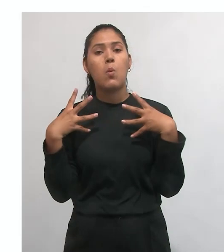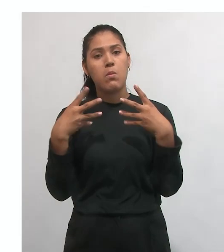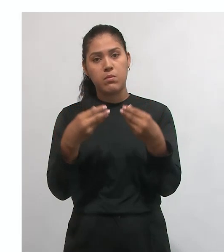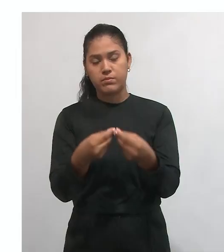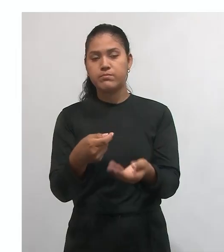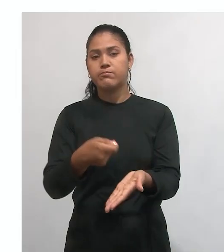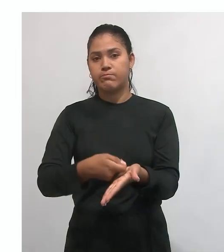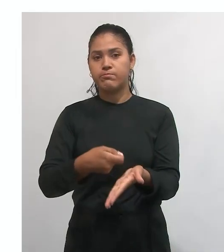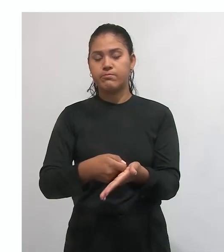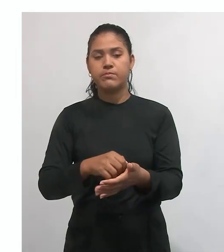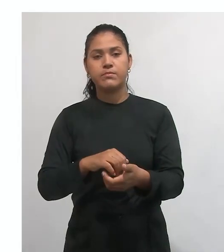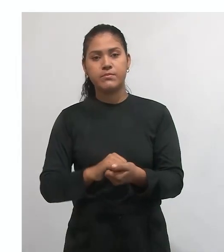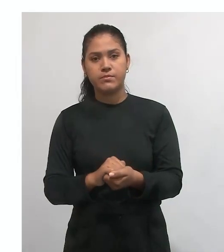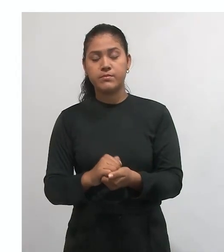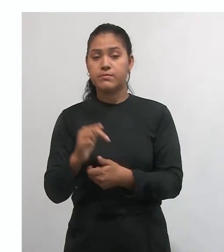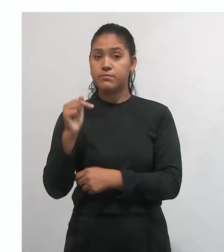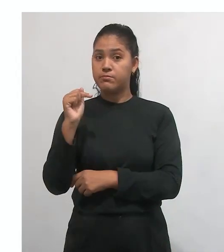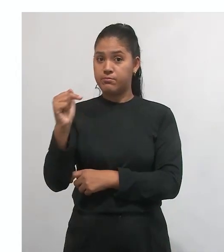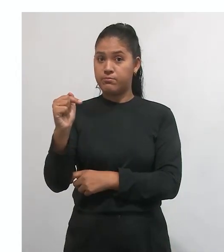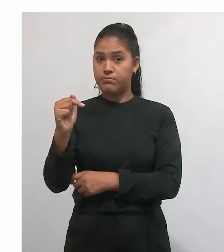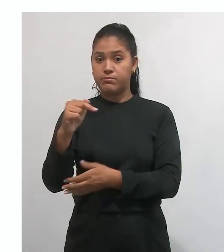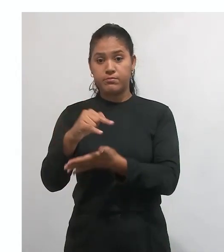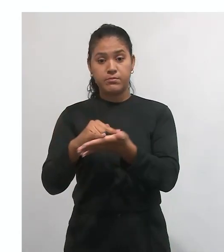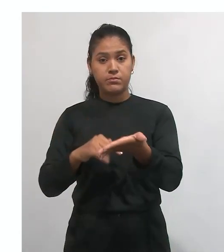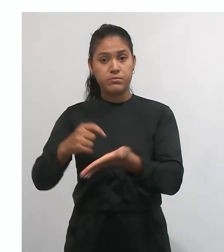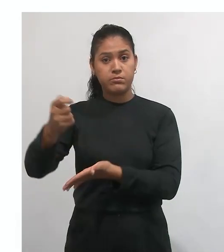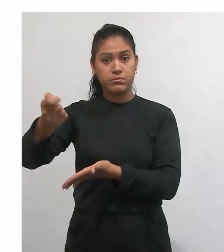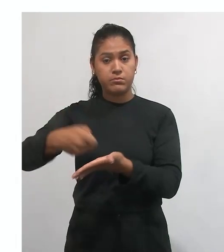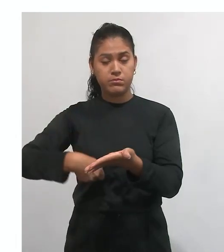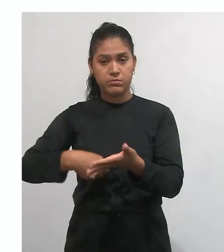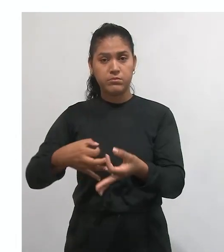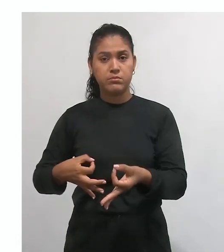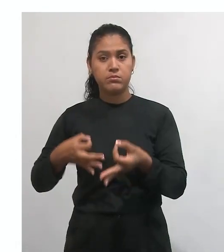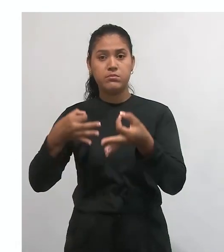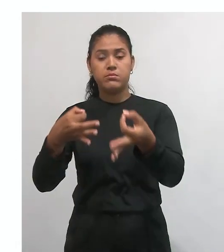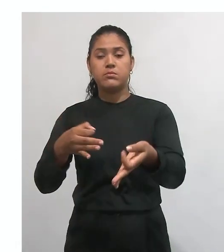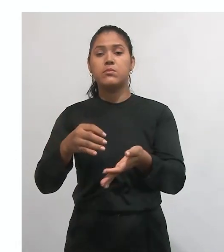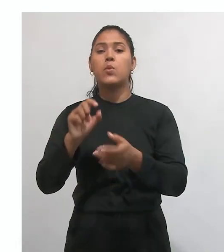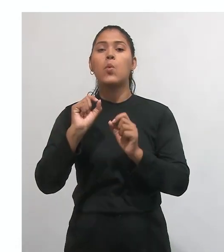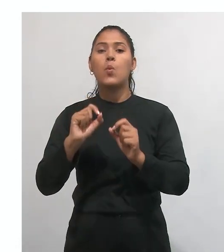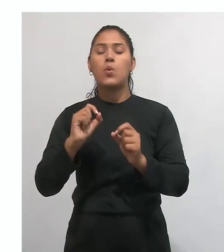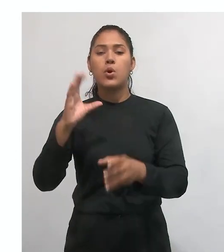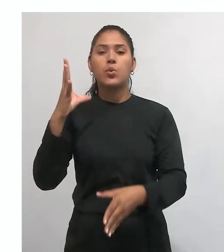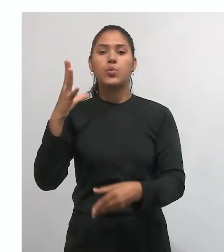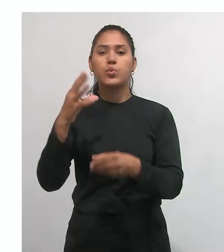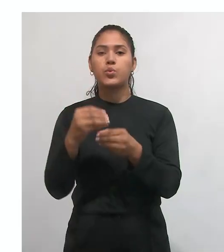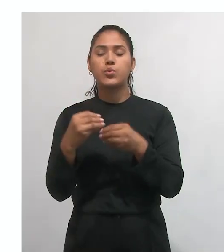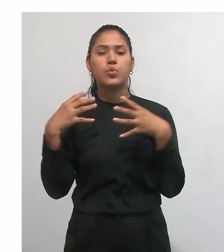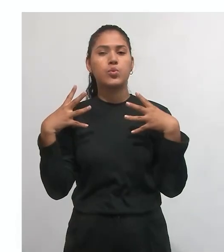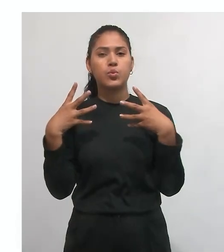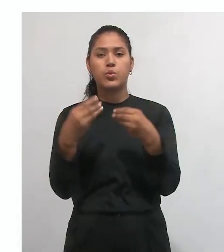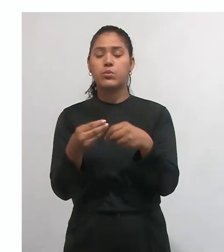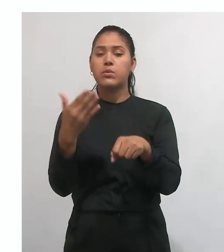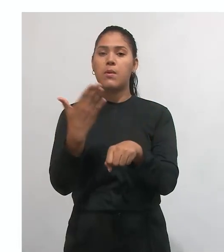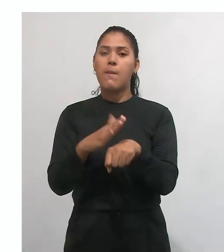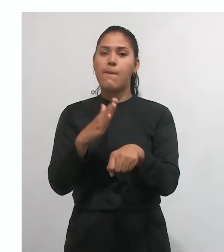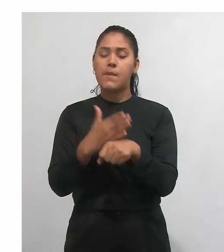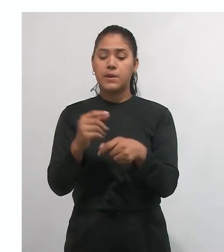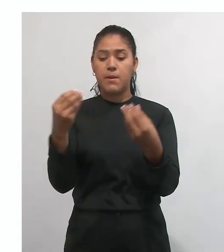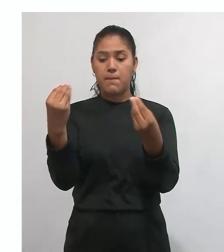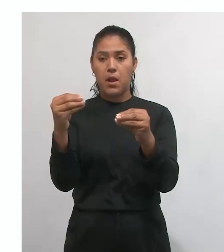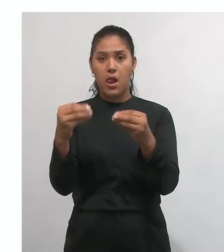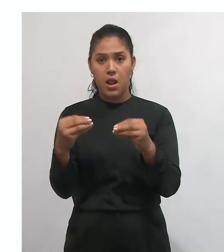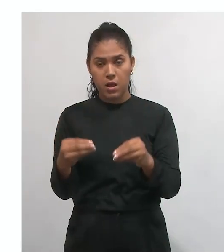essa etapa. Sétimo, emitir o termo de realização do estágio, indicando resumidamente as